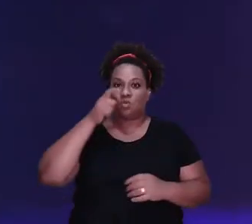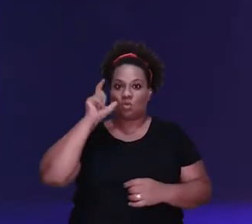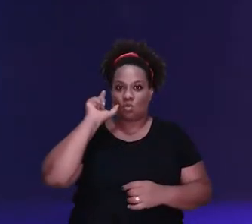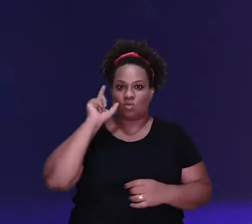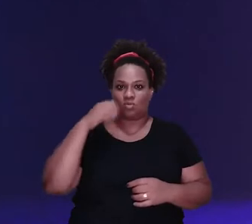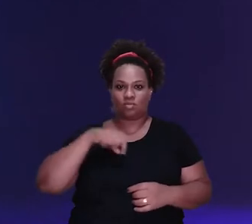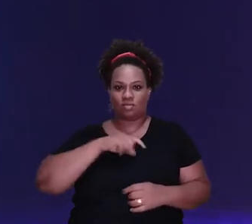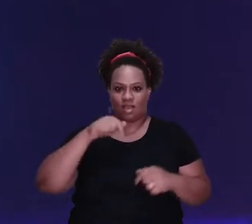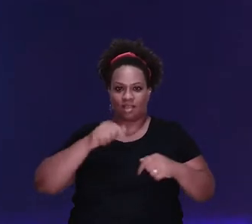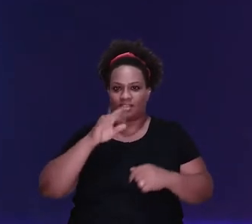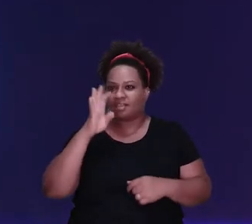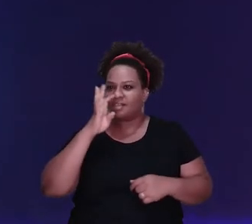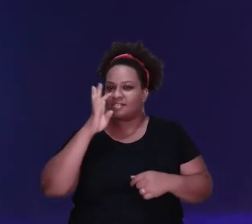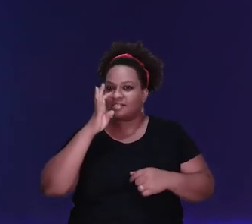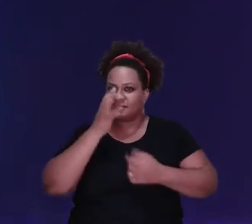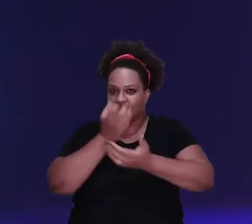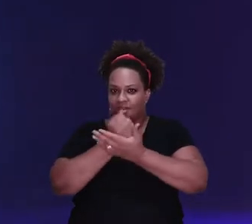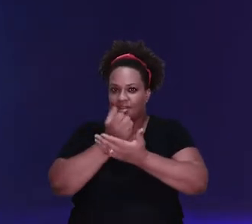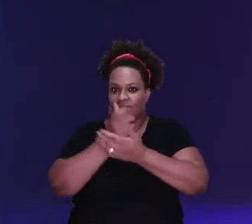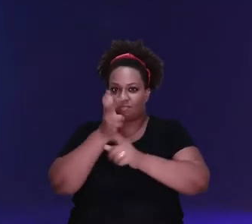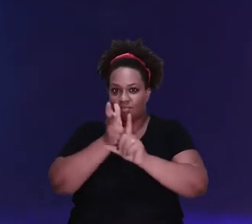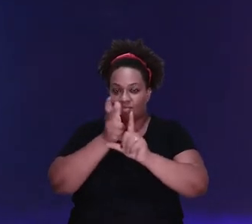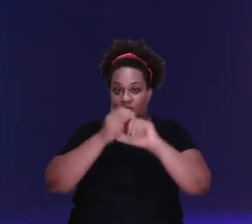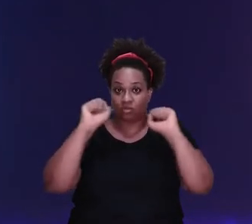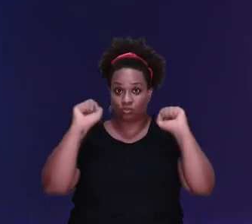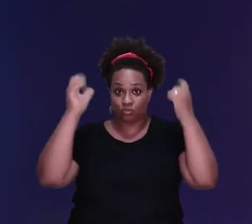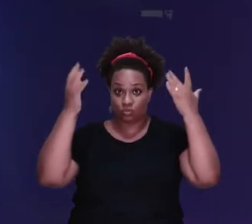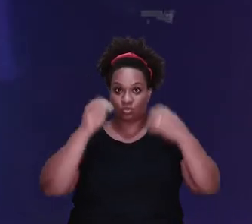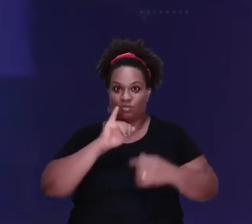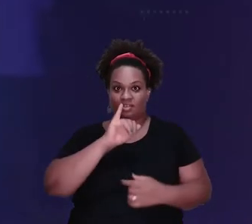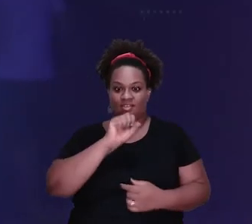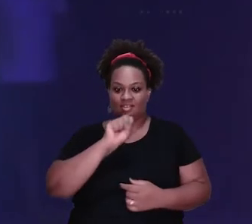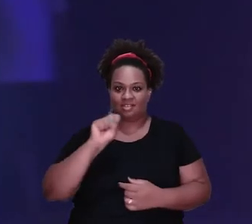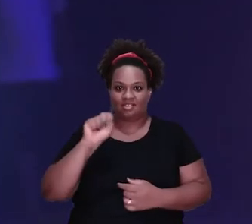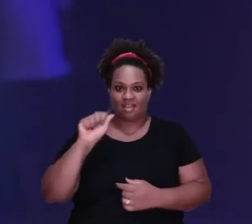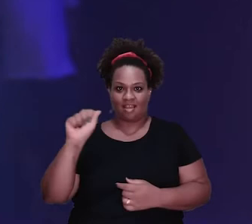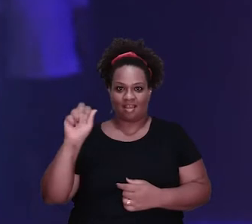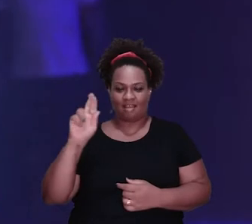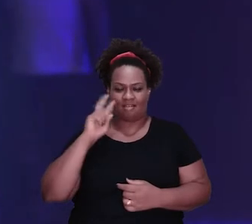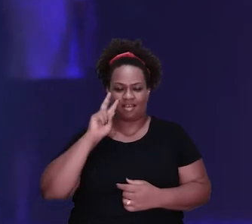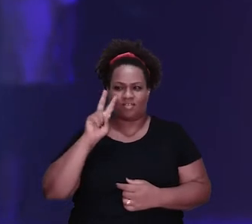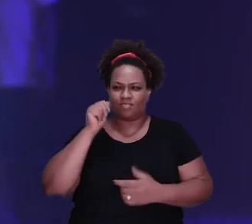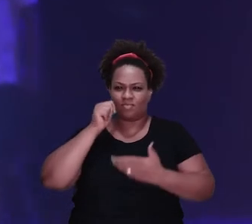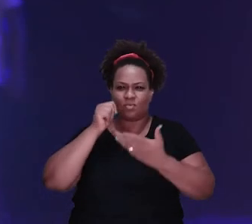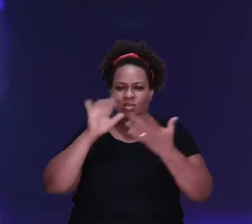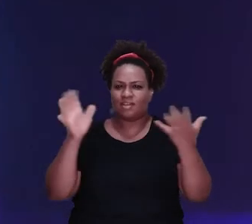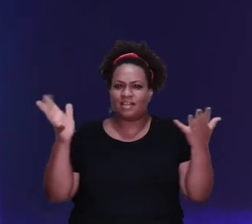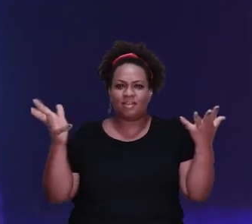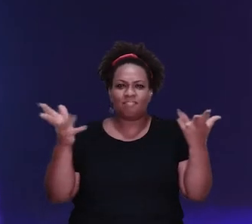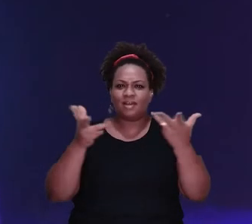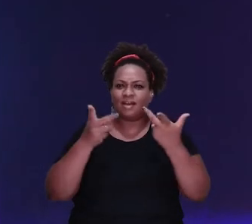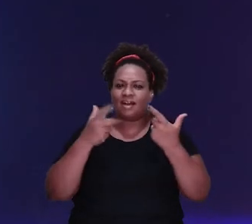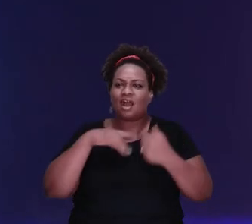ontem a gente assistiu aqui né gravou o show diza e eu vi essa mulher maravilhosa